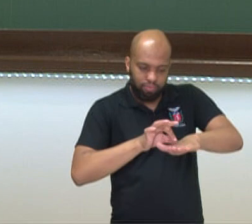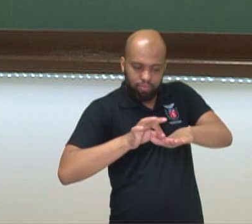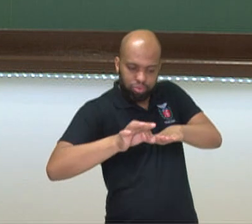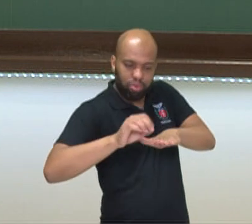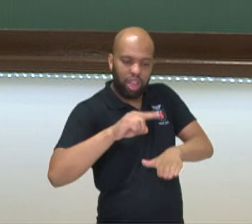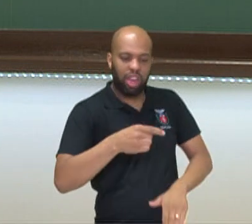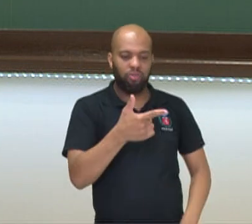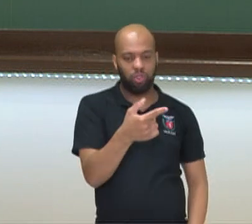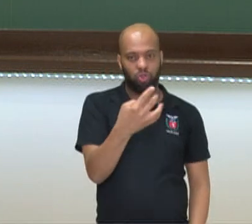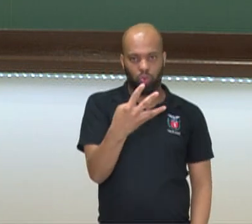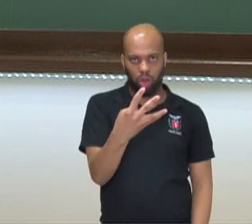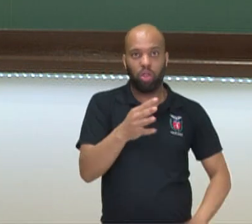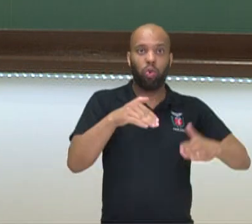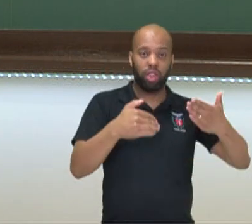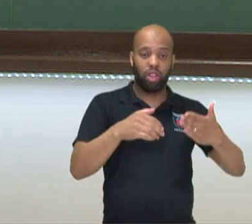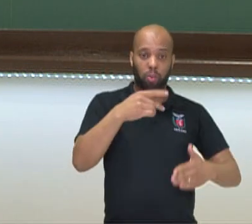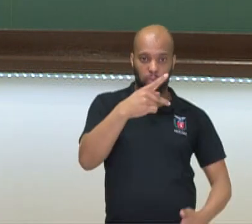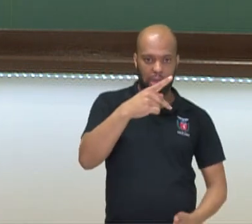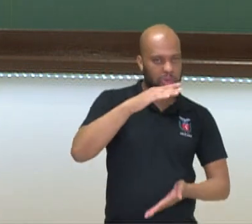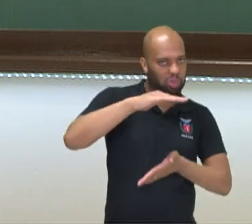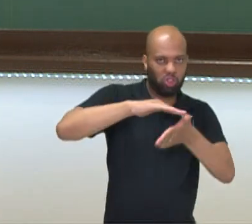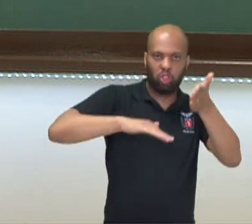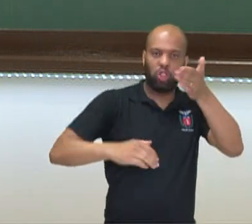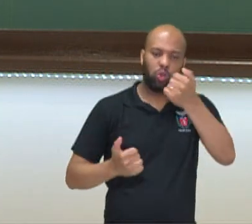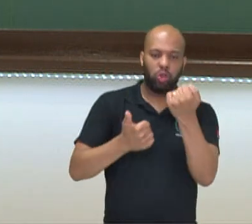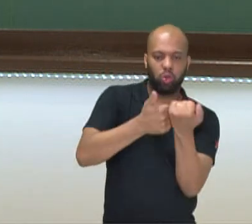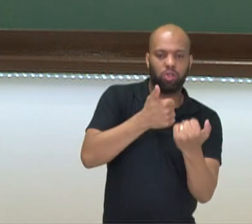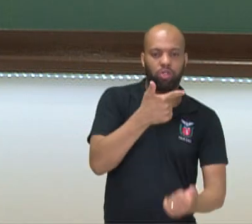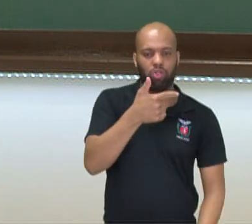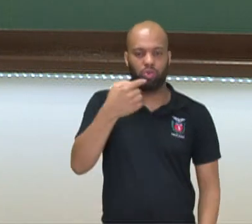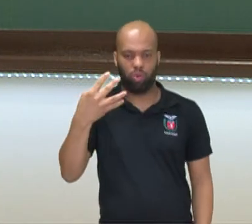eu vou substituir o 24 no lugar do P. Então, dá uma olhada.